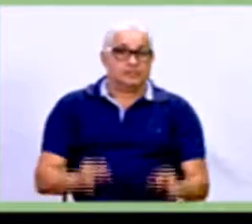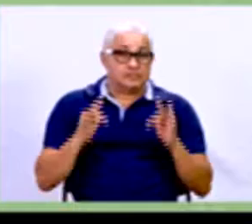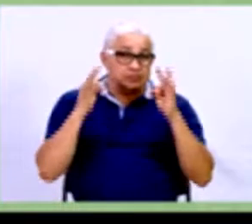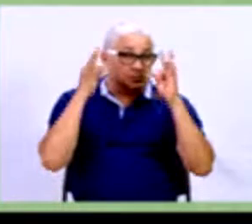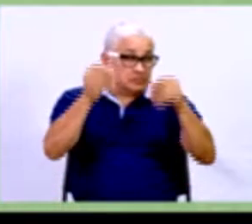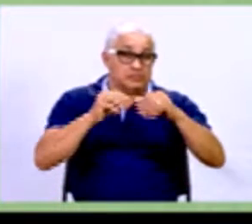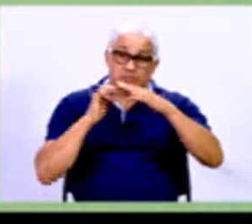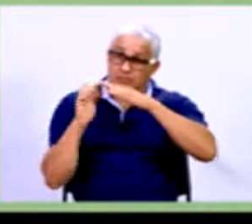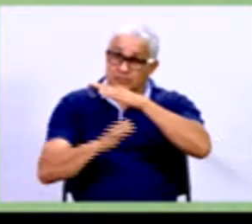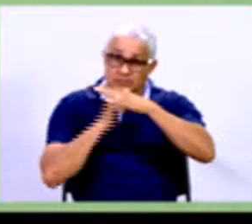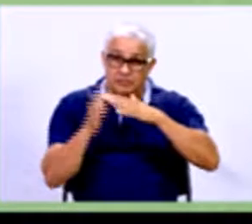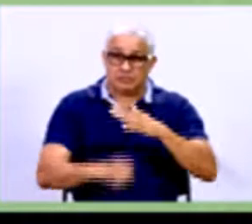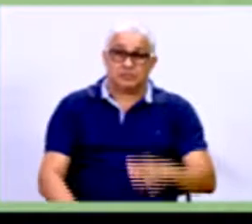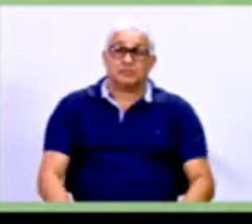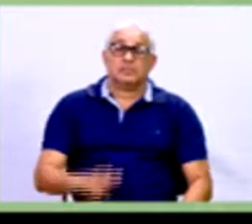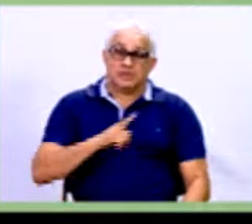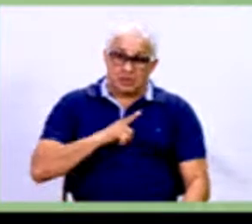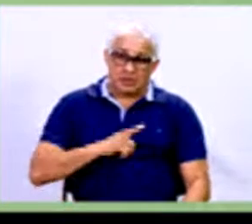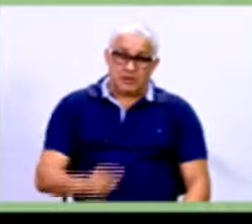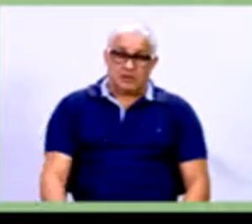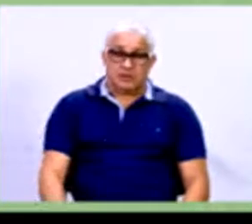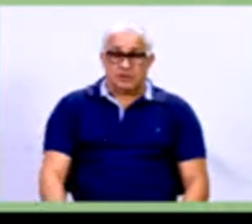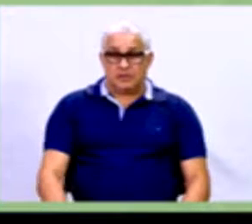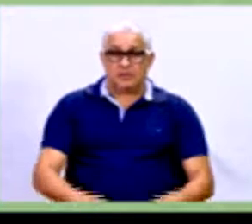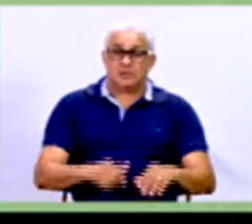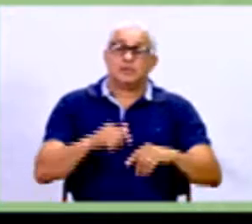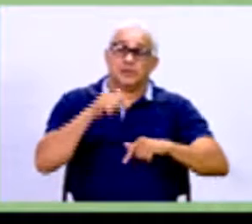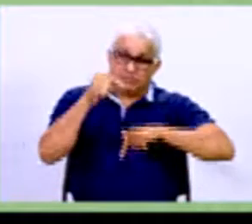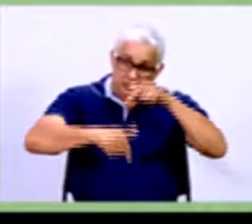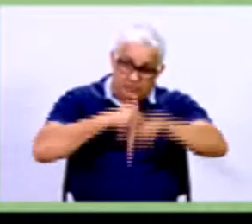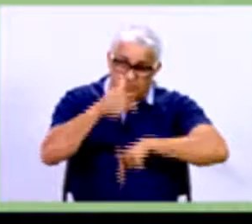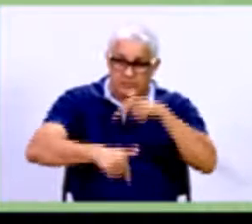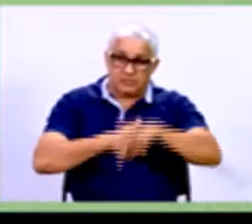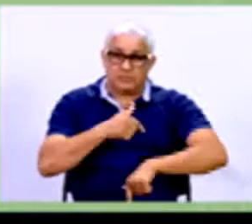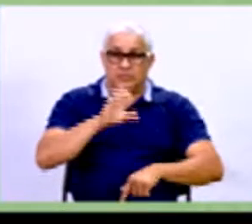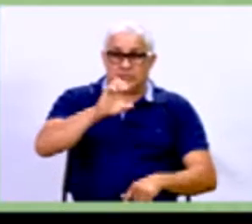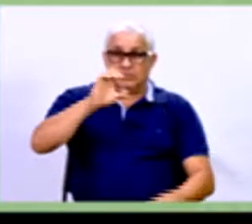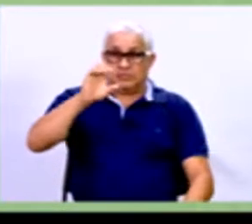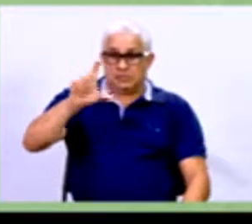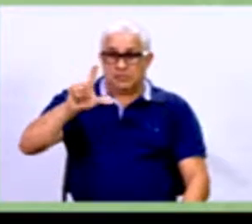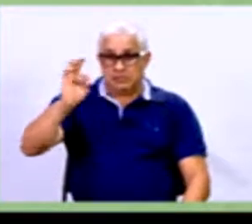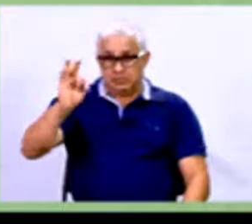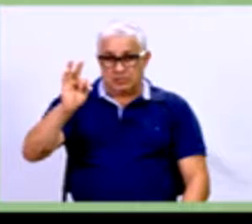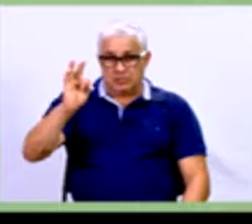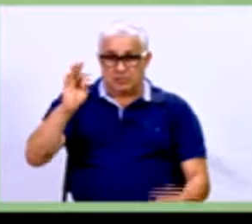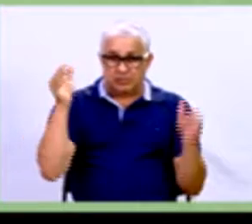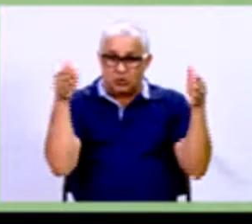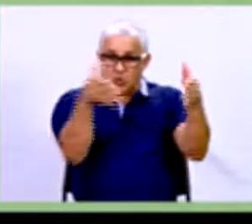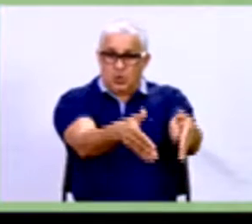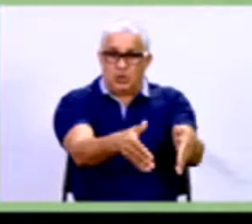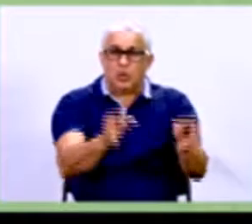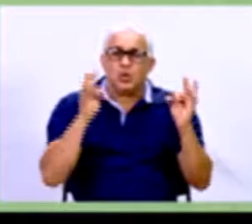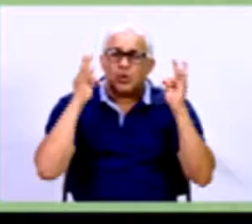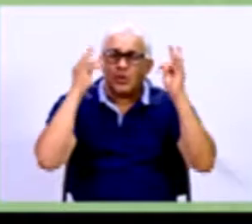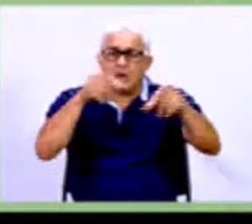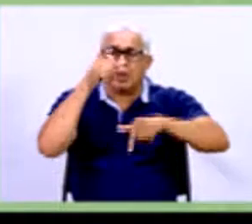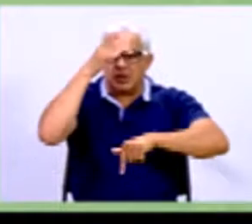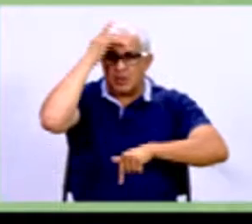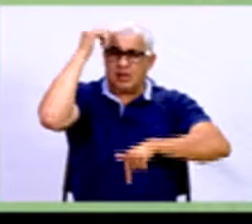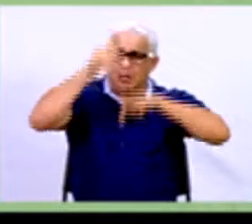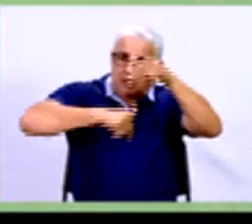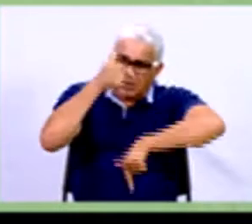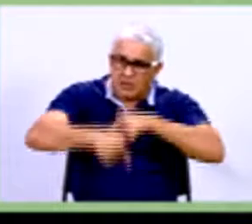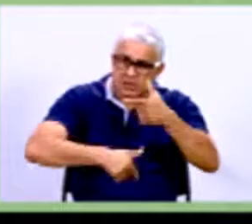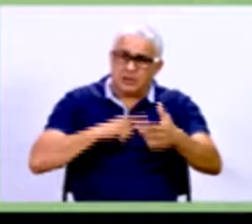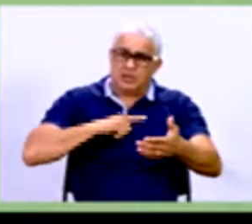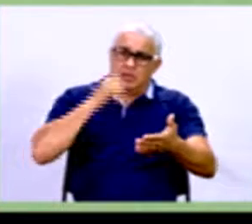as empresas que são regidas os empregados que são regidos pela CLT. Então, todo aquele empregado que tem